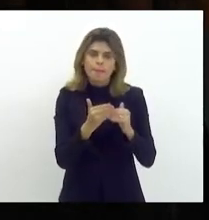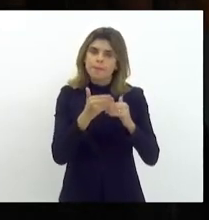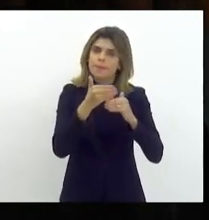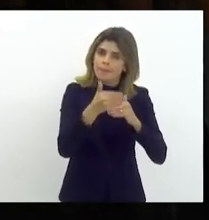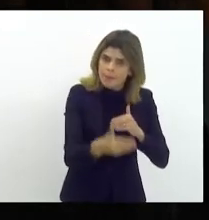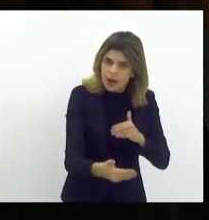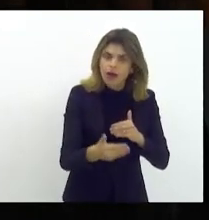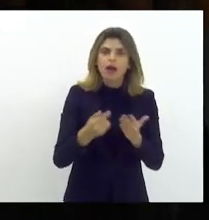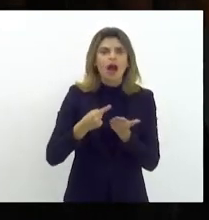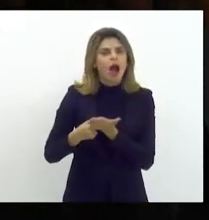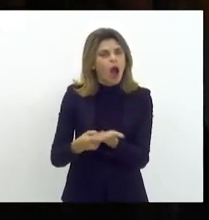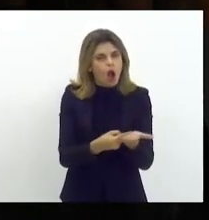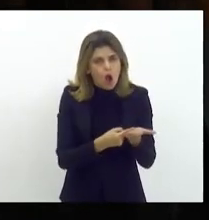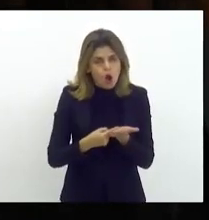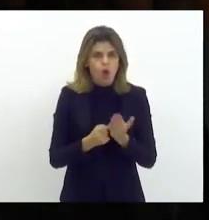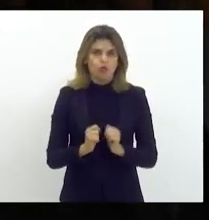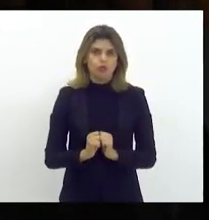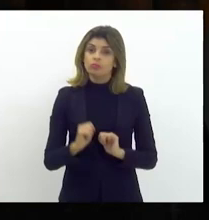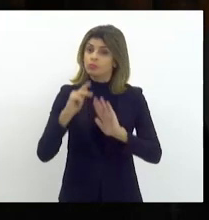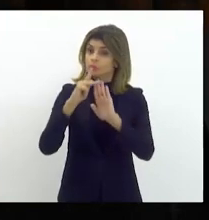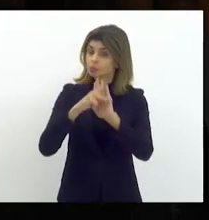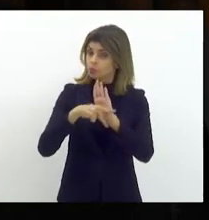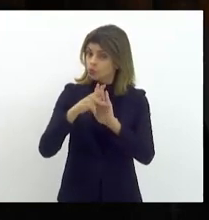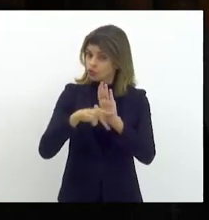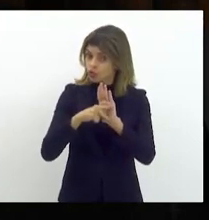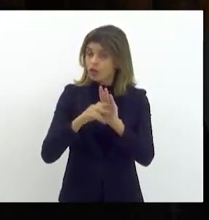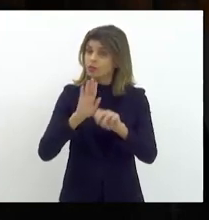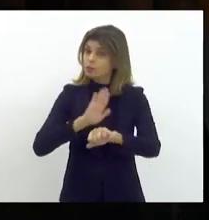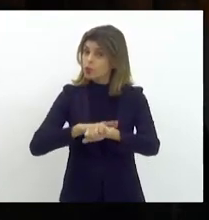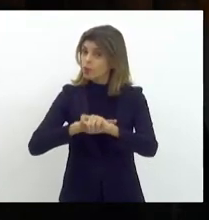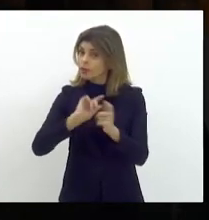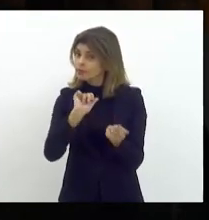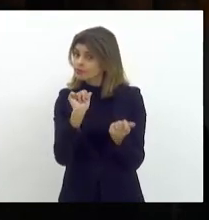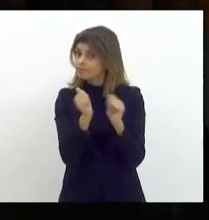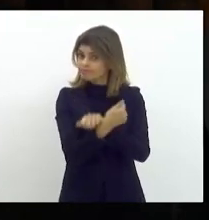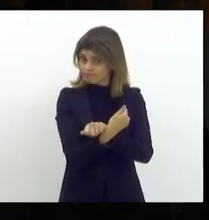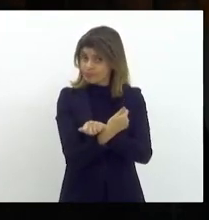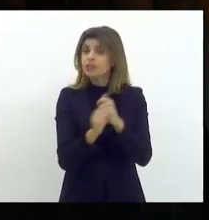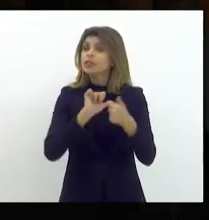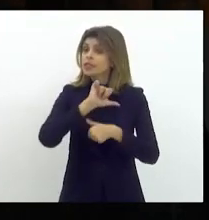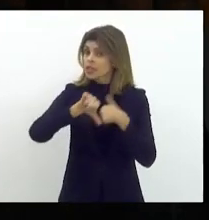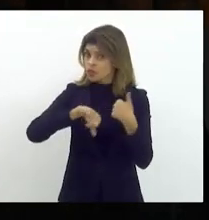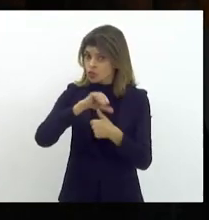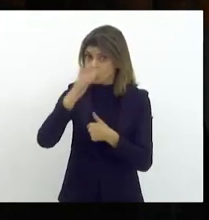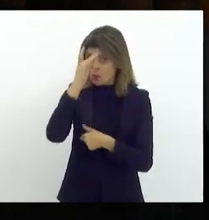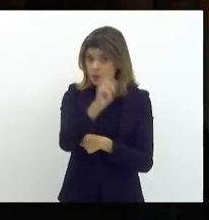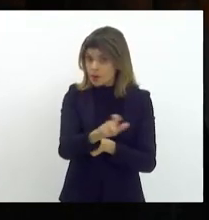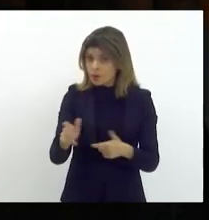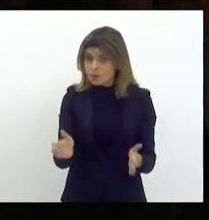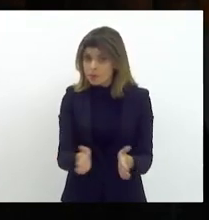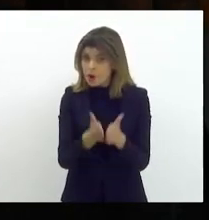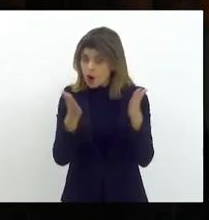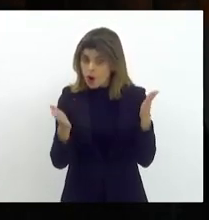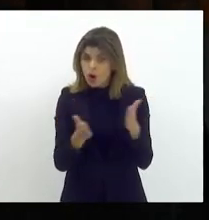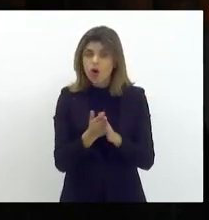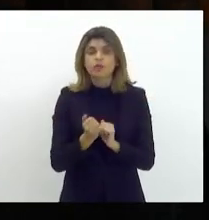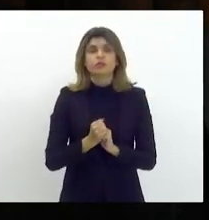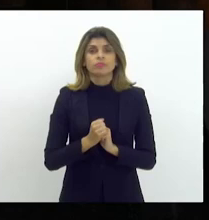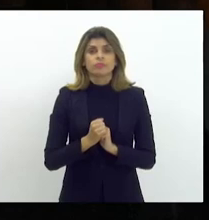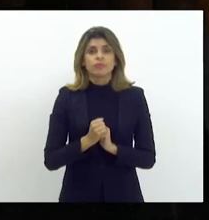foi pauta do acordo de um programa de transição impedindo que aquele menos favorecido fique